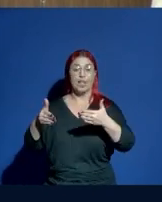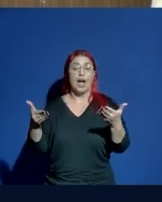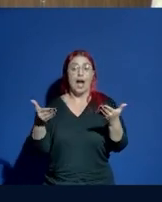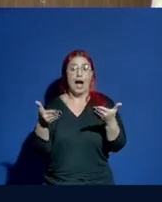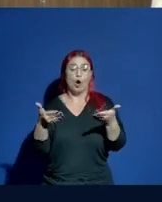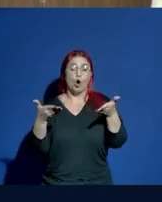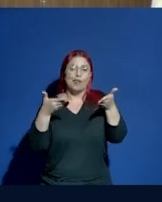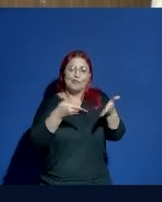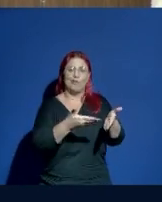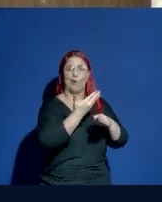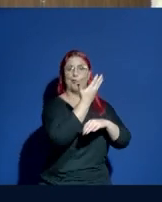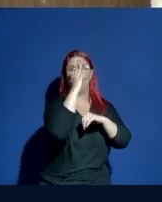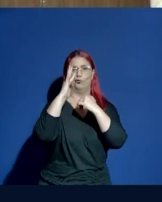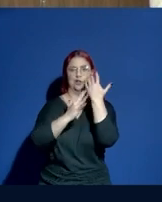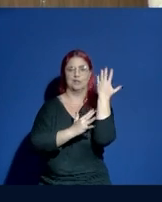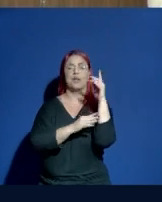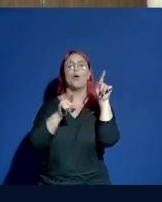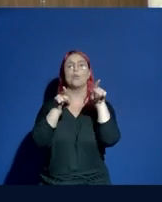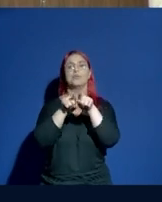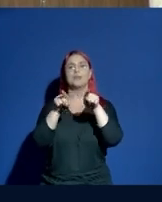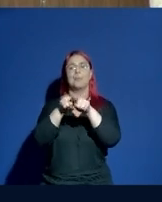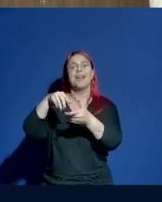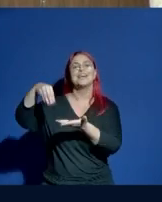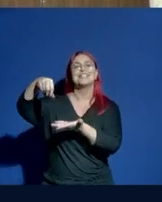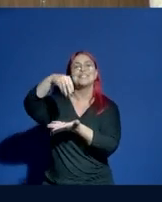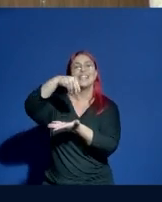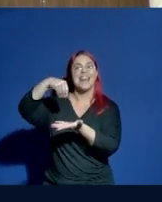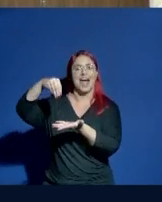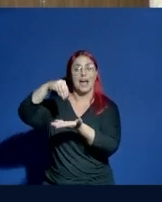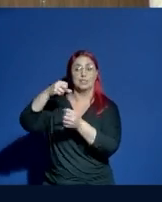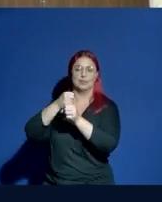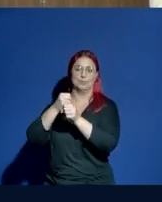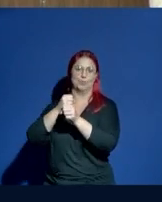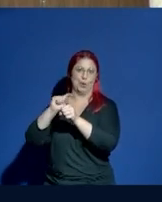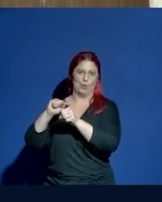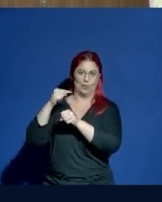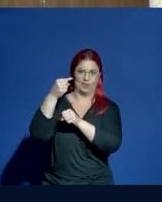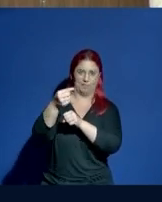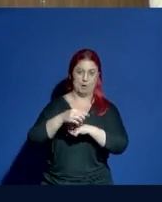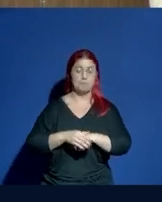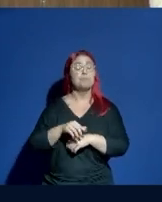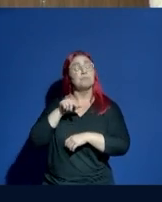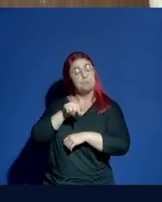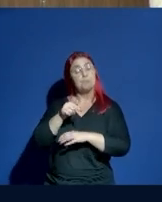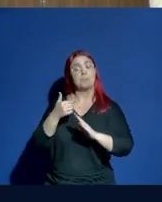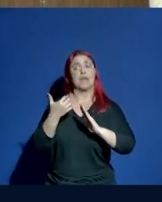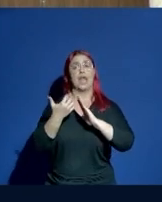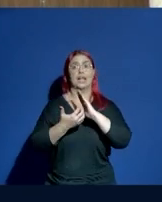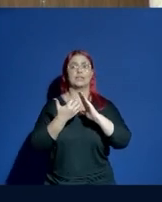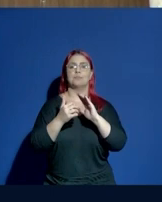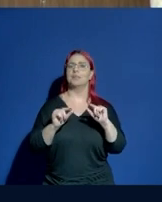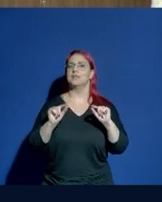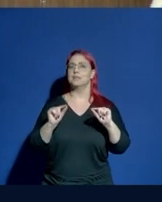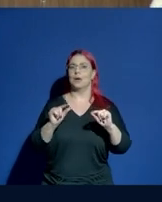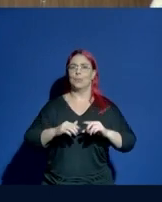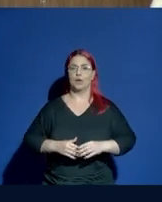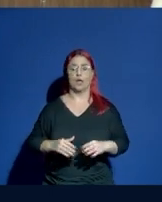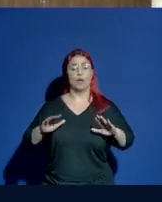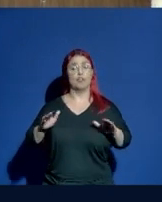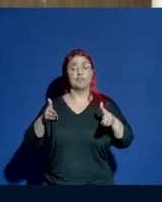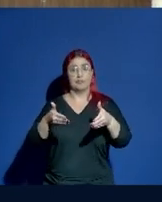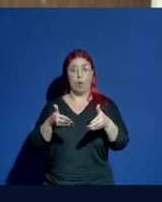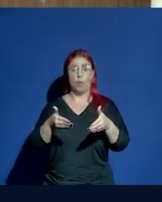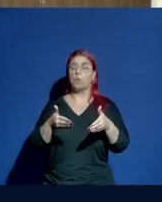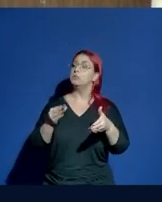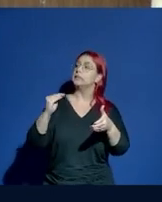Florestal e também na parte de cereais a partir do ano que vem é uma empresa que tem como foco buscar